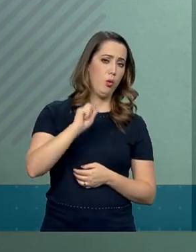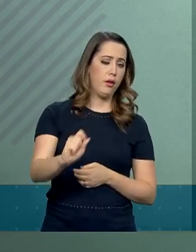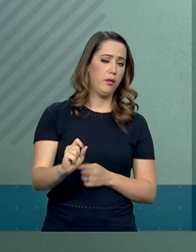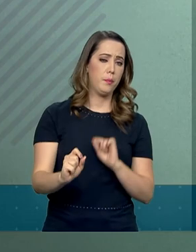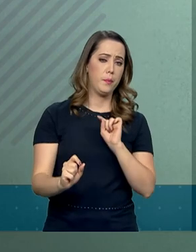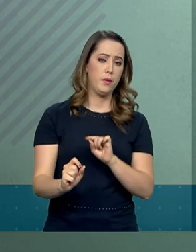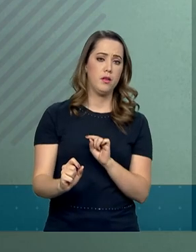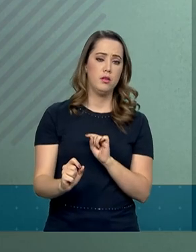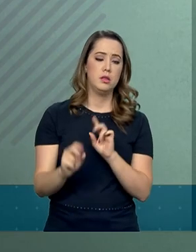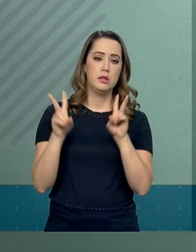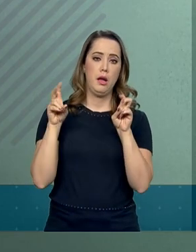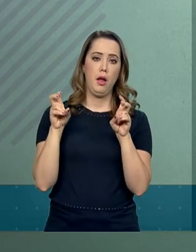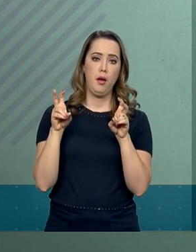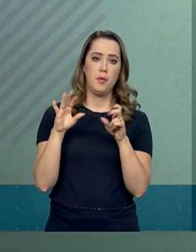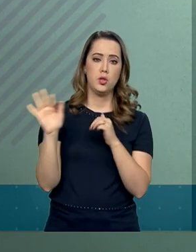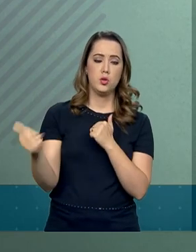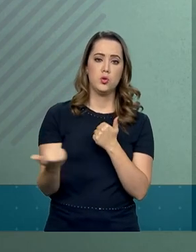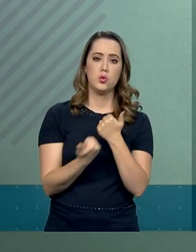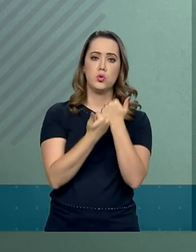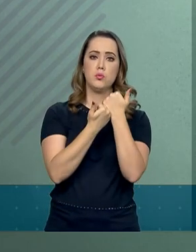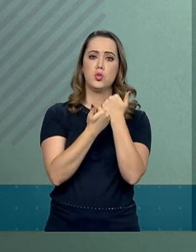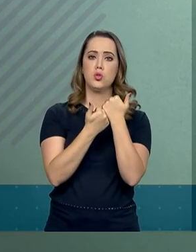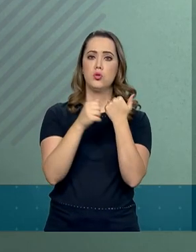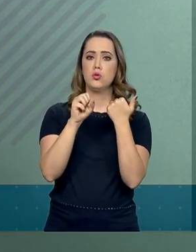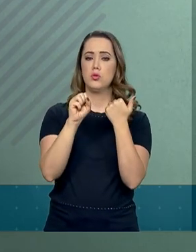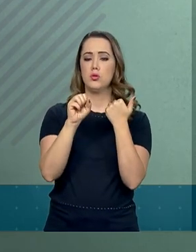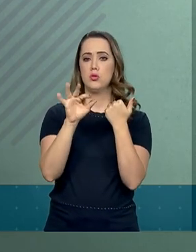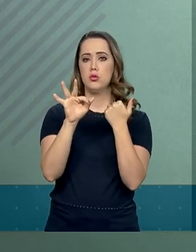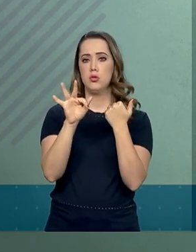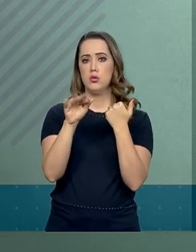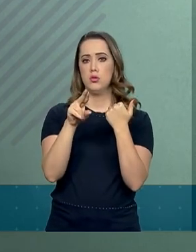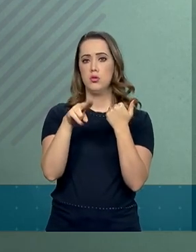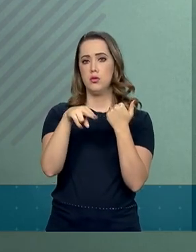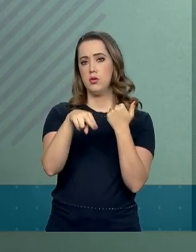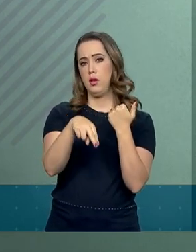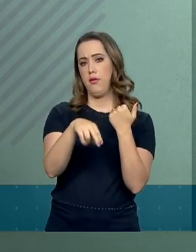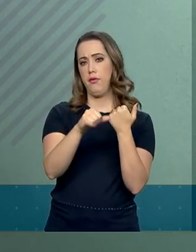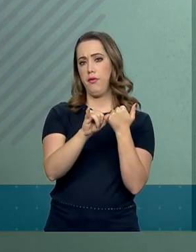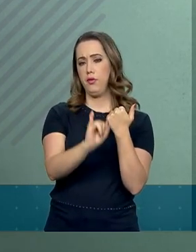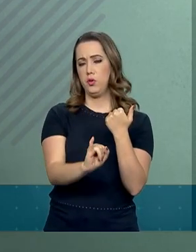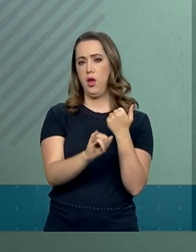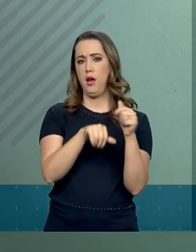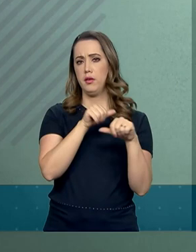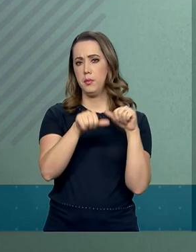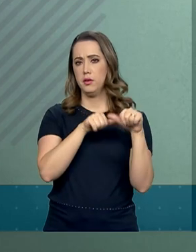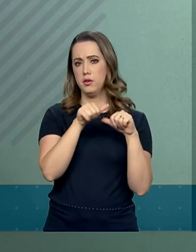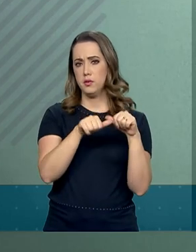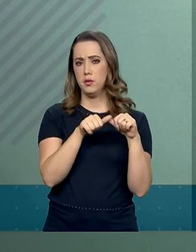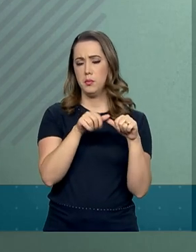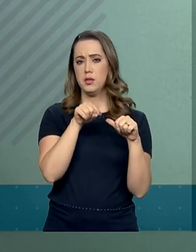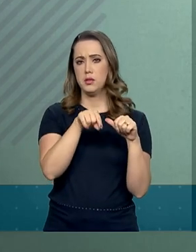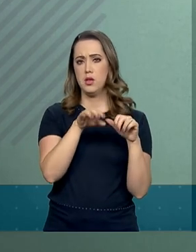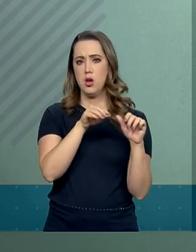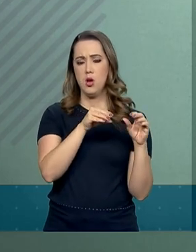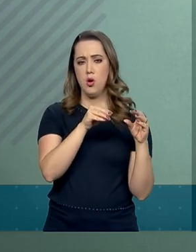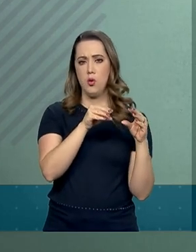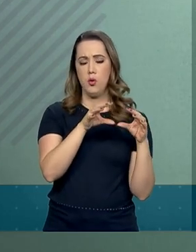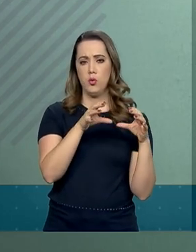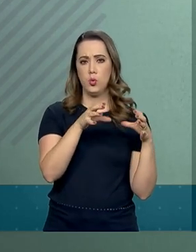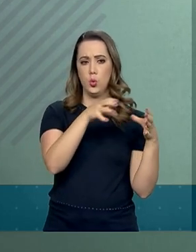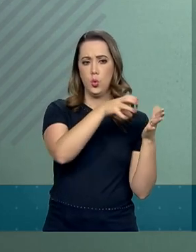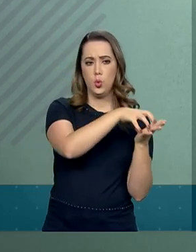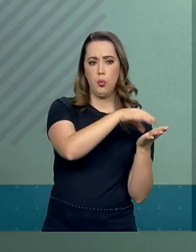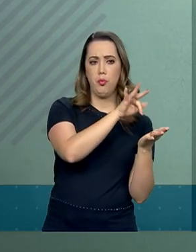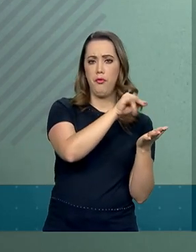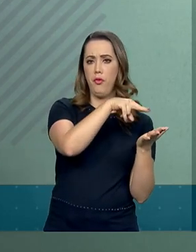adiantou a questão da substituição na funai ea reestruturação da funai em direção ao ministério da justiça não avançou informações o